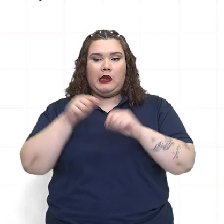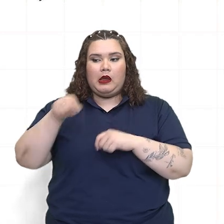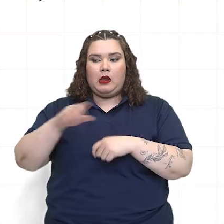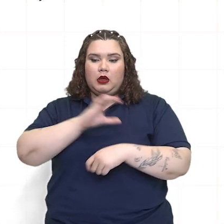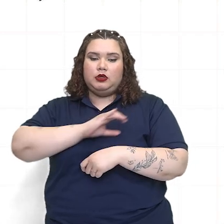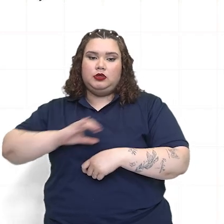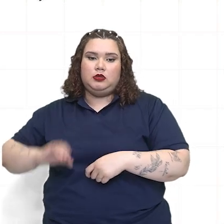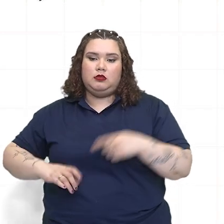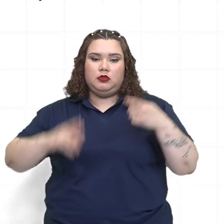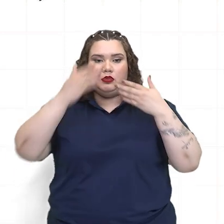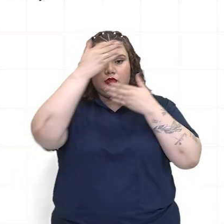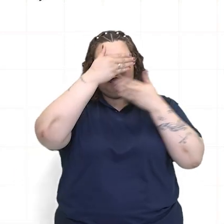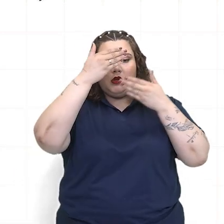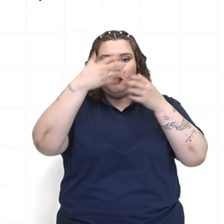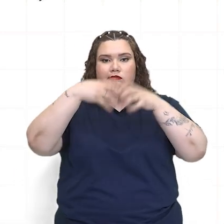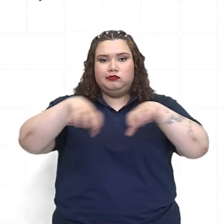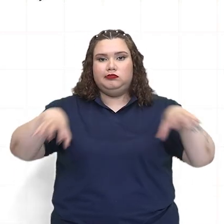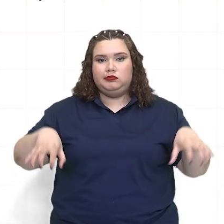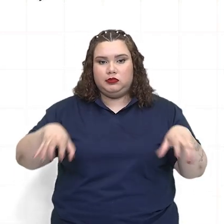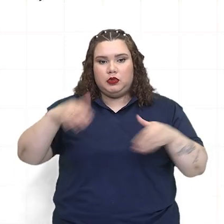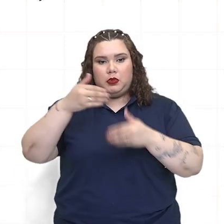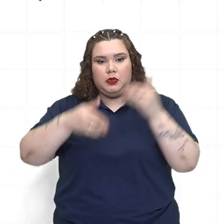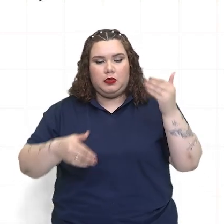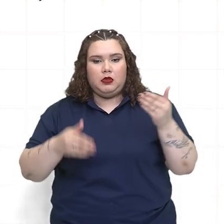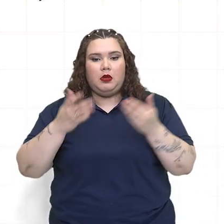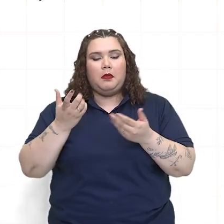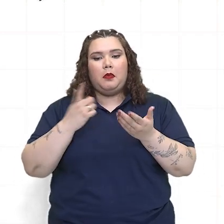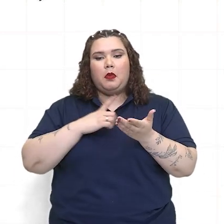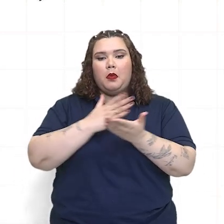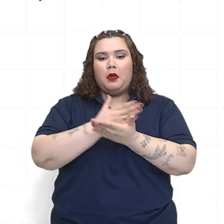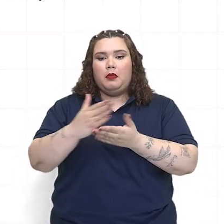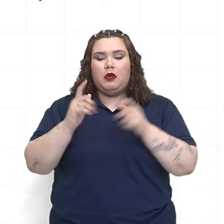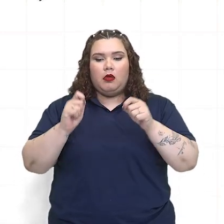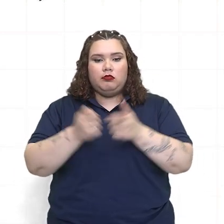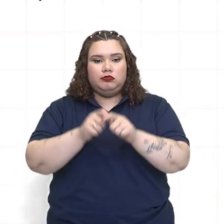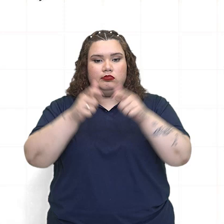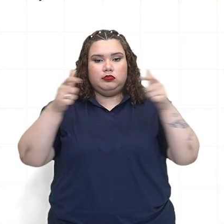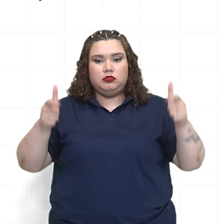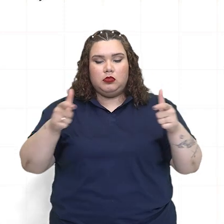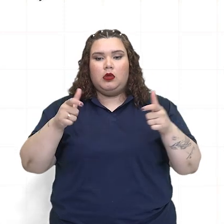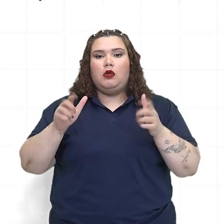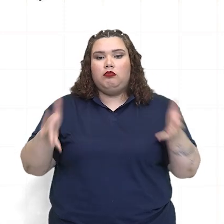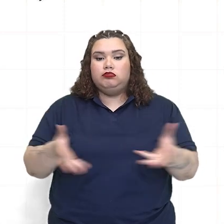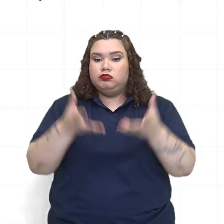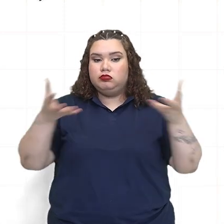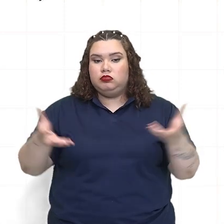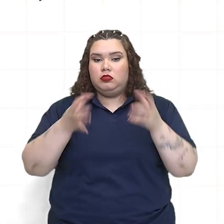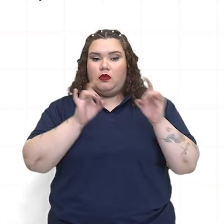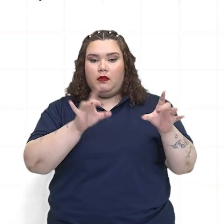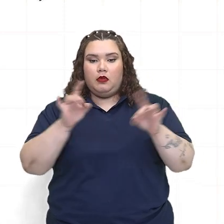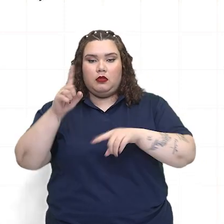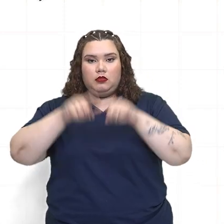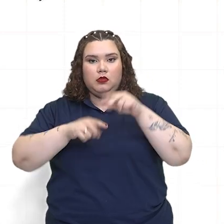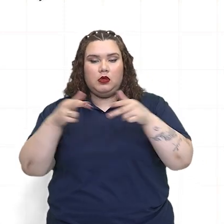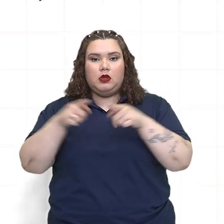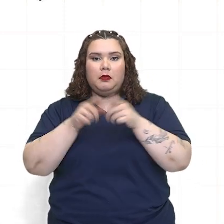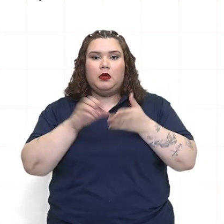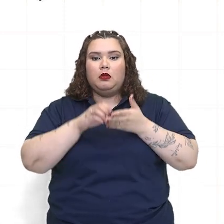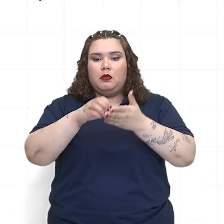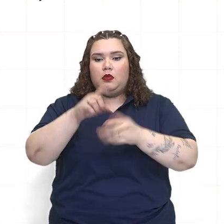entre os cristãos e islâmicos, possibilitaram um crescimento e fortalecimento do comércio e do transporte